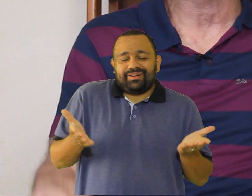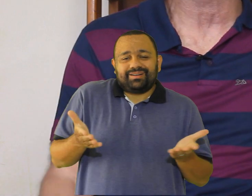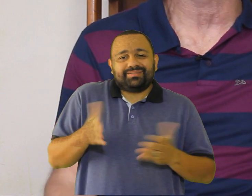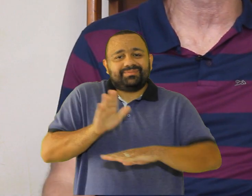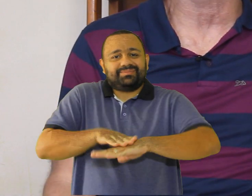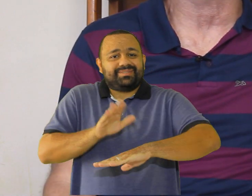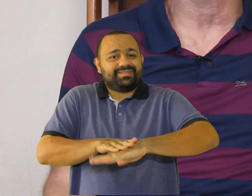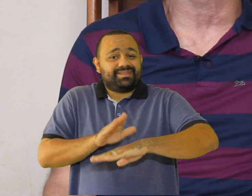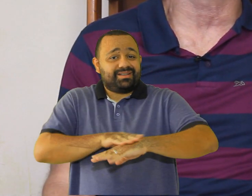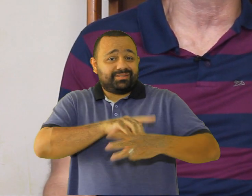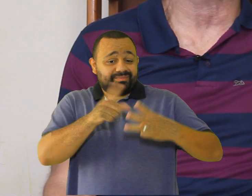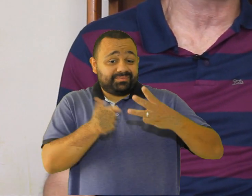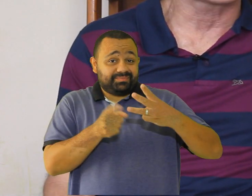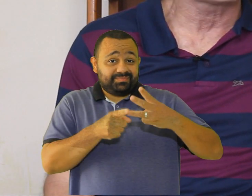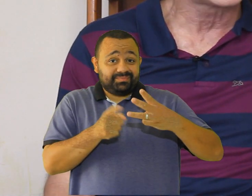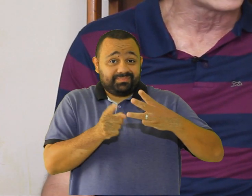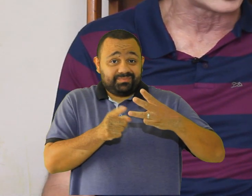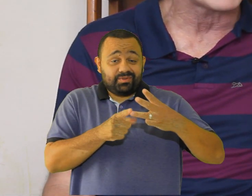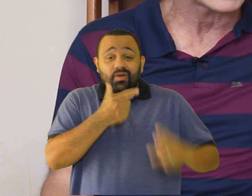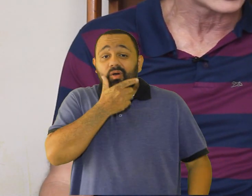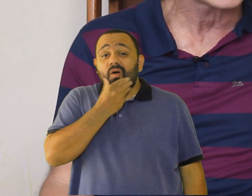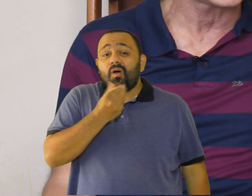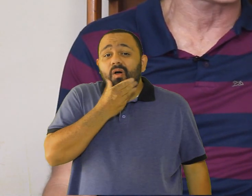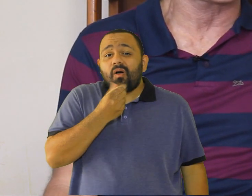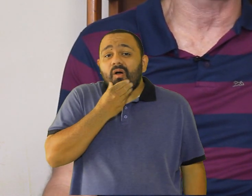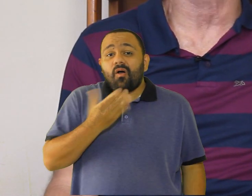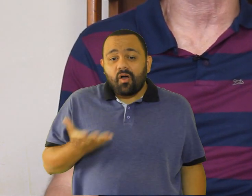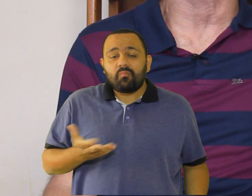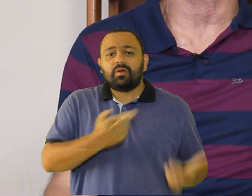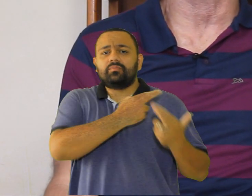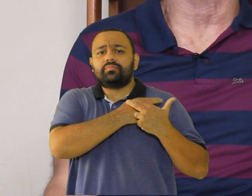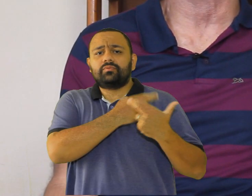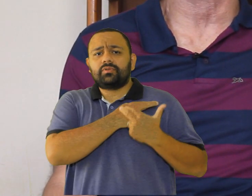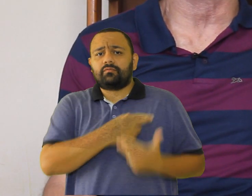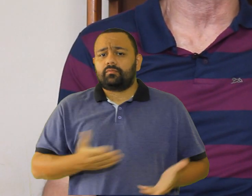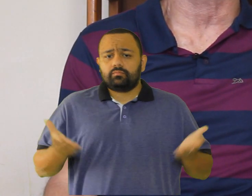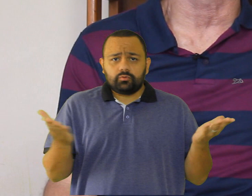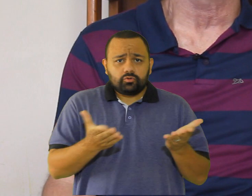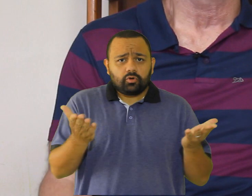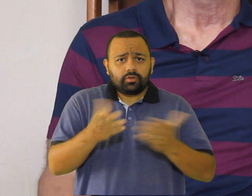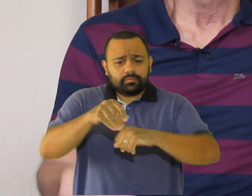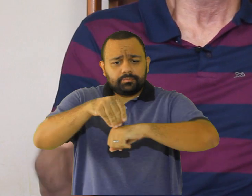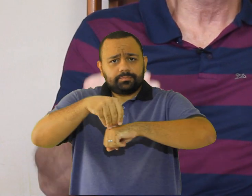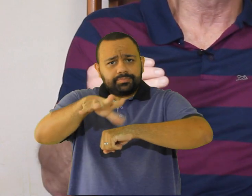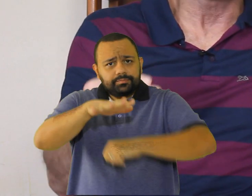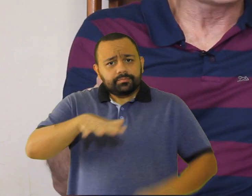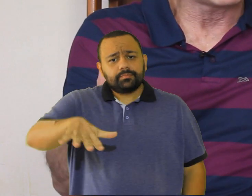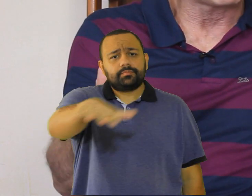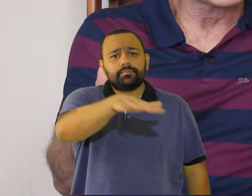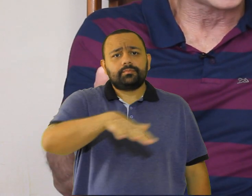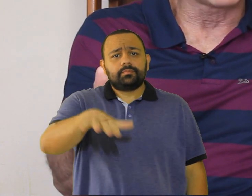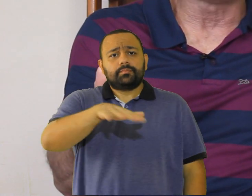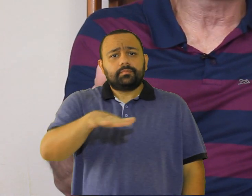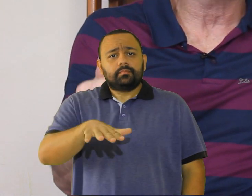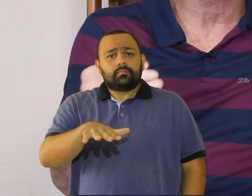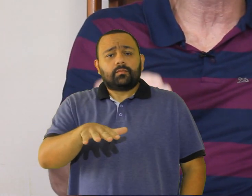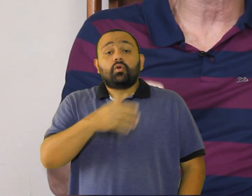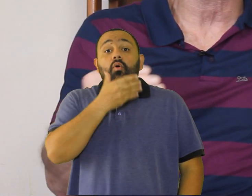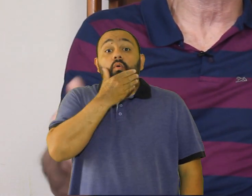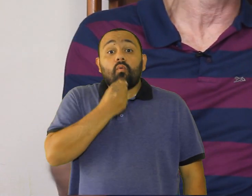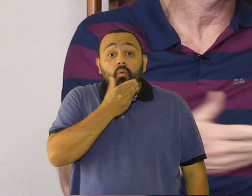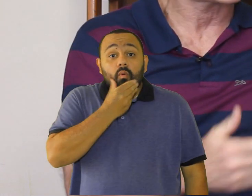estamos também fazendo 3 sobre o papel do homem. E hoje nós queremos trabalhar mais a questão do homem